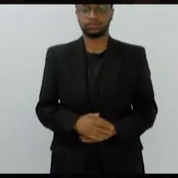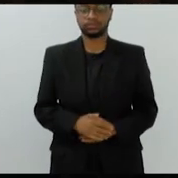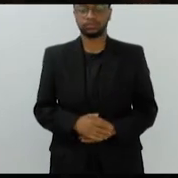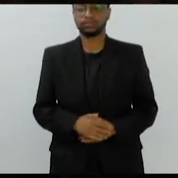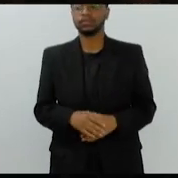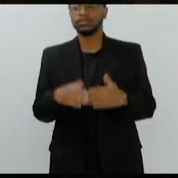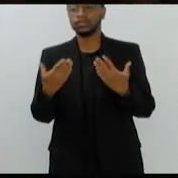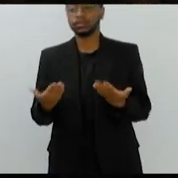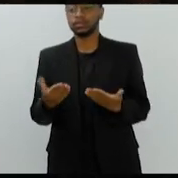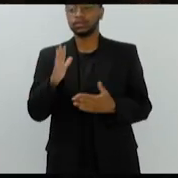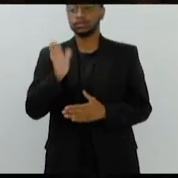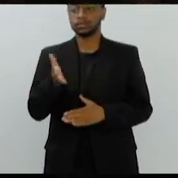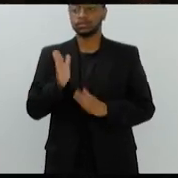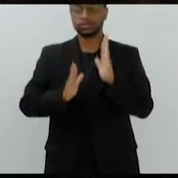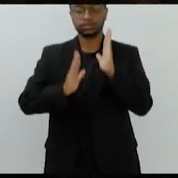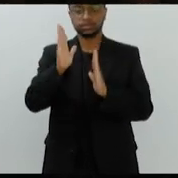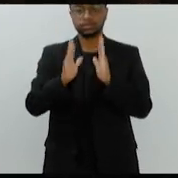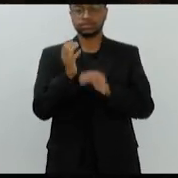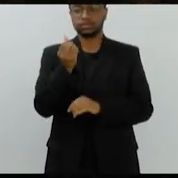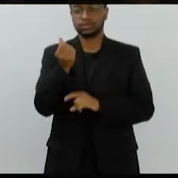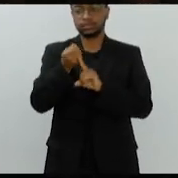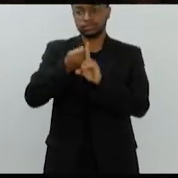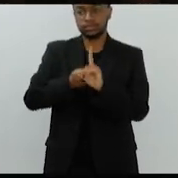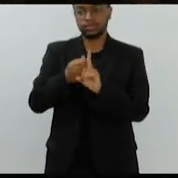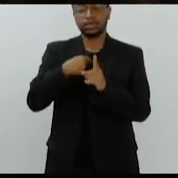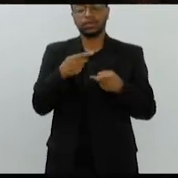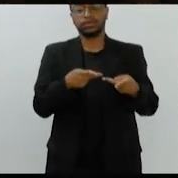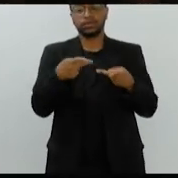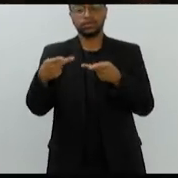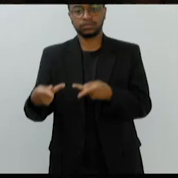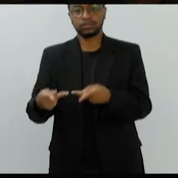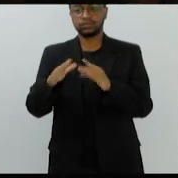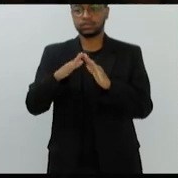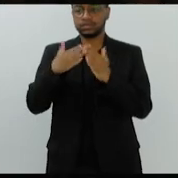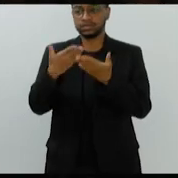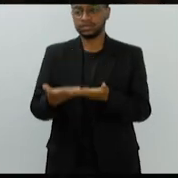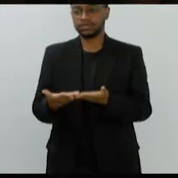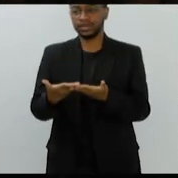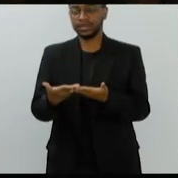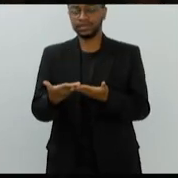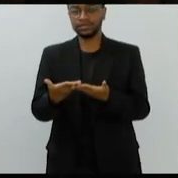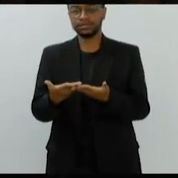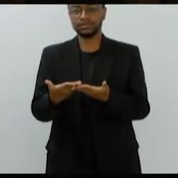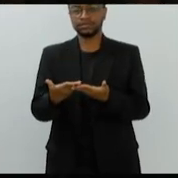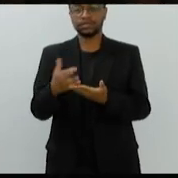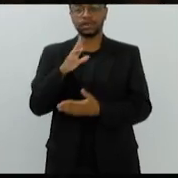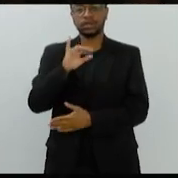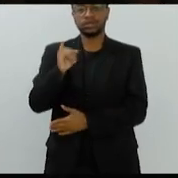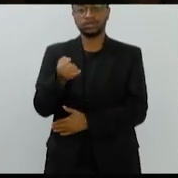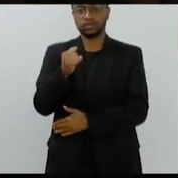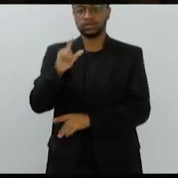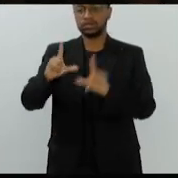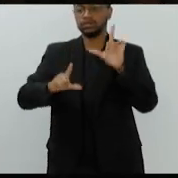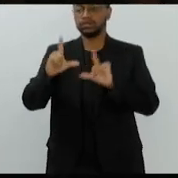6 meses, quando eu estive lá, acompanhando a mobilização da comunidade escolar, o RJTV